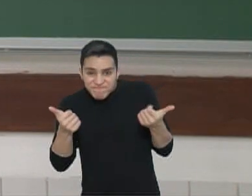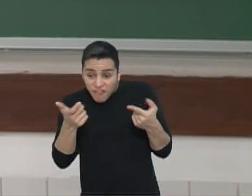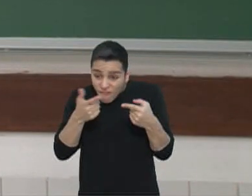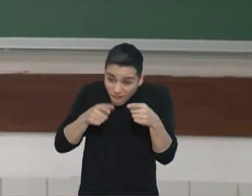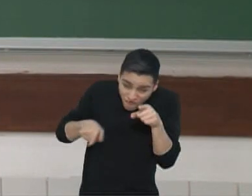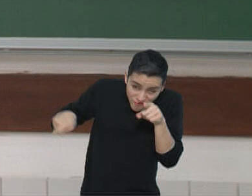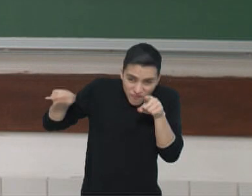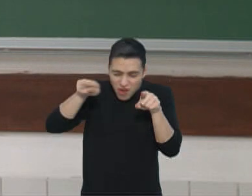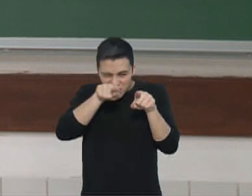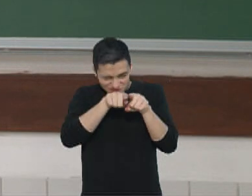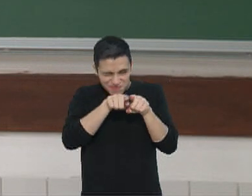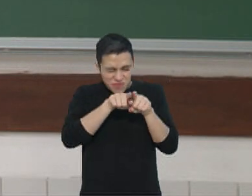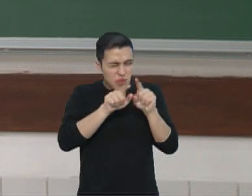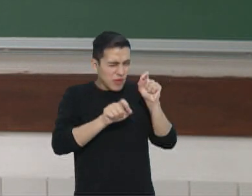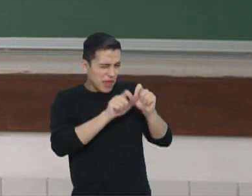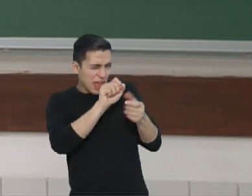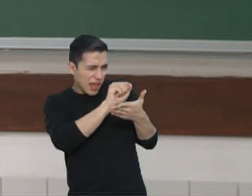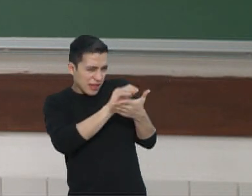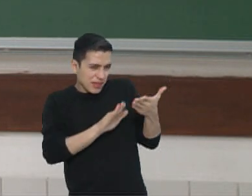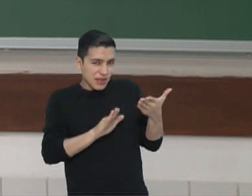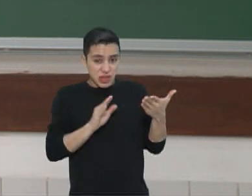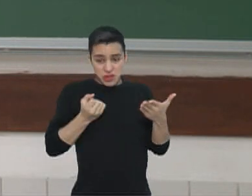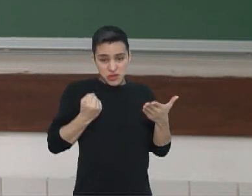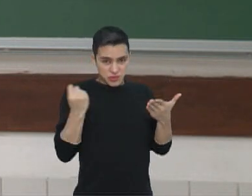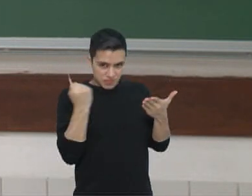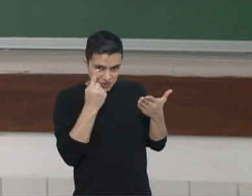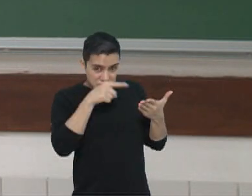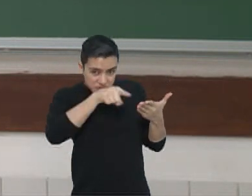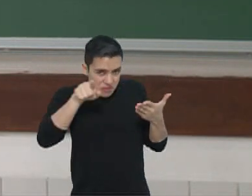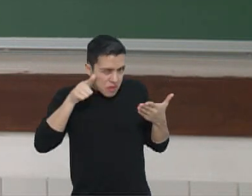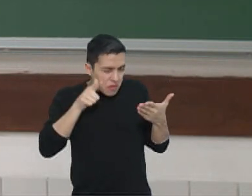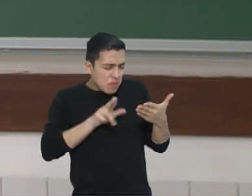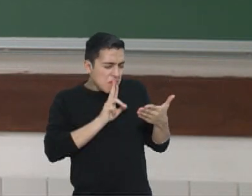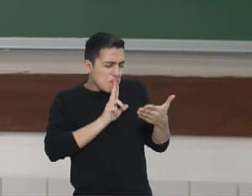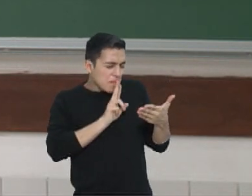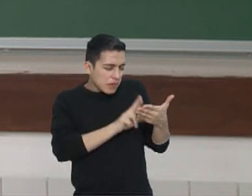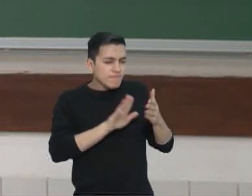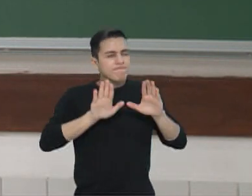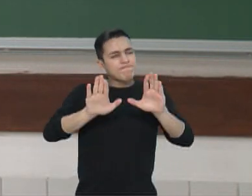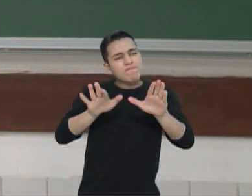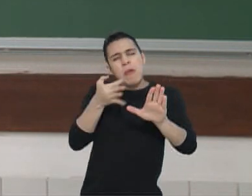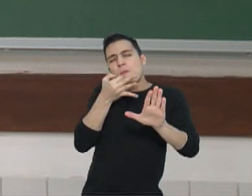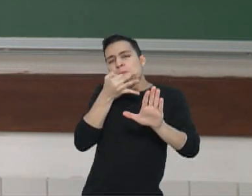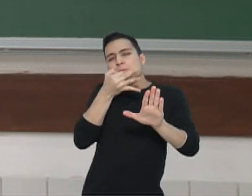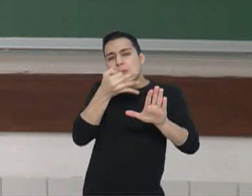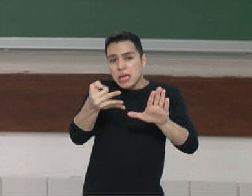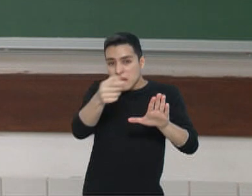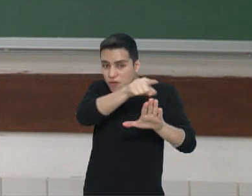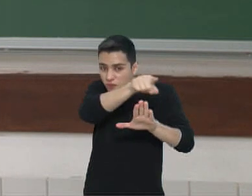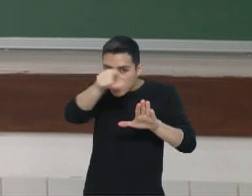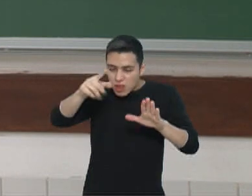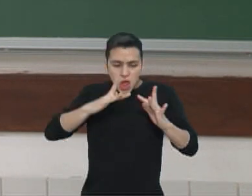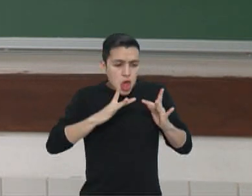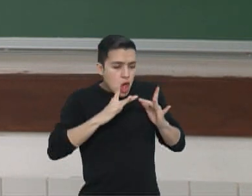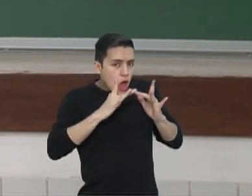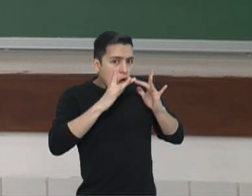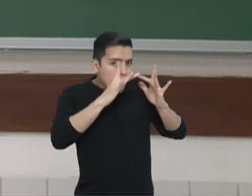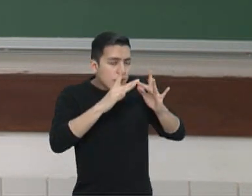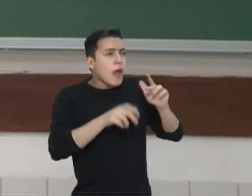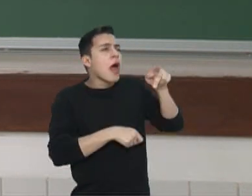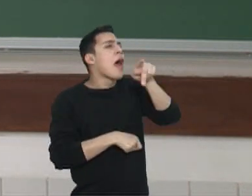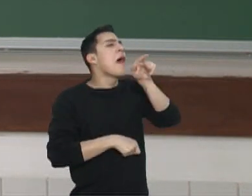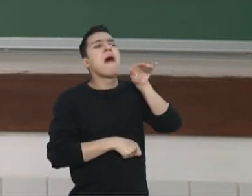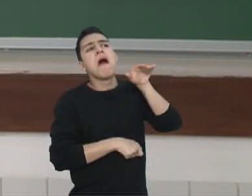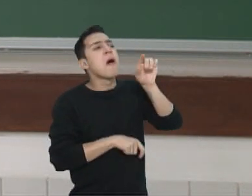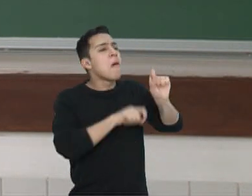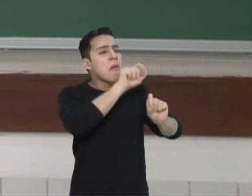Retornando do nosso exercício de número 1, conseguiram responder? Eu sugiro que vocês entrem em contato, cada um com seu professor ou